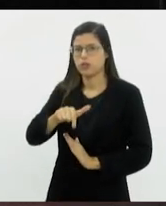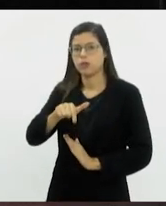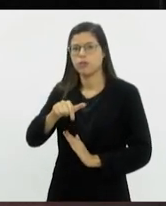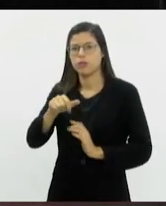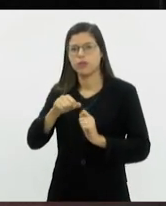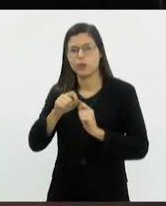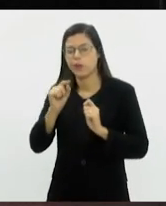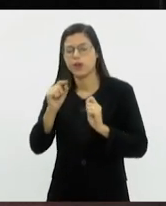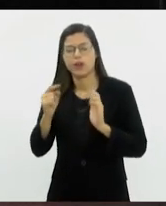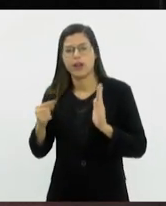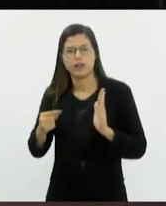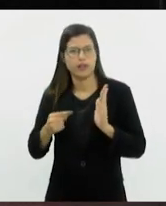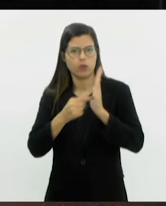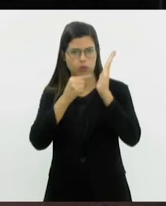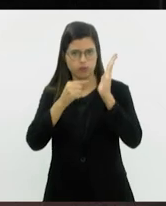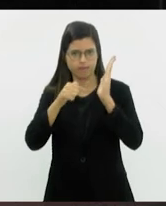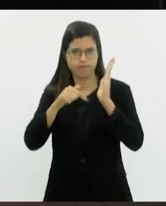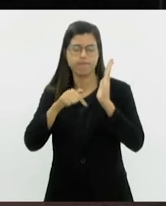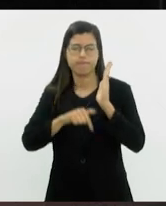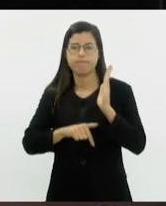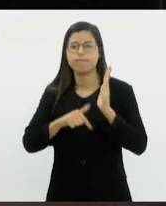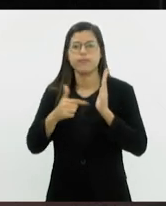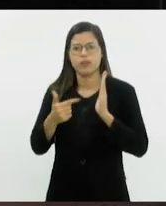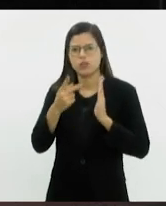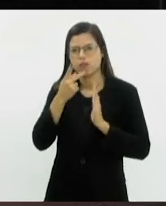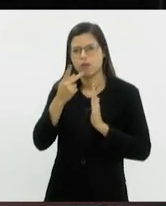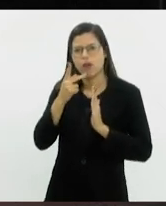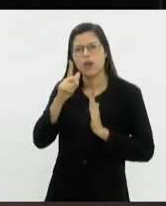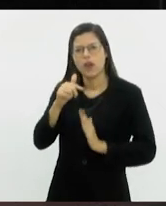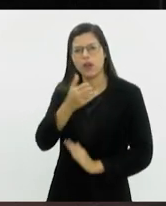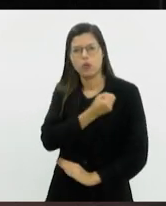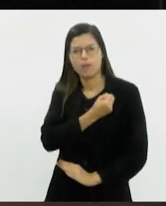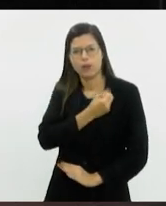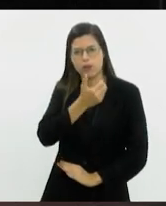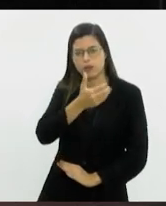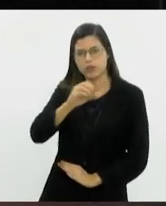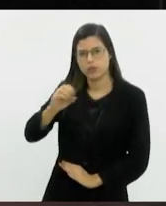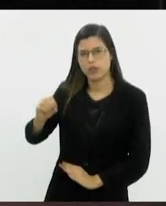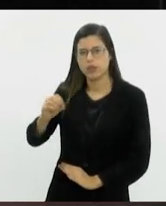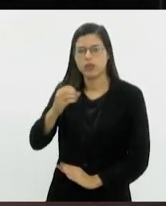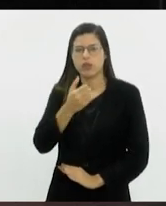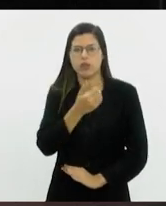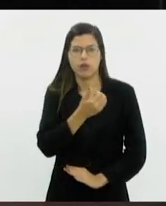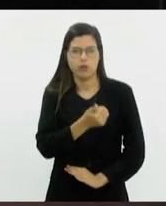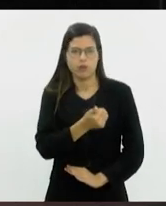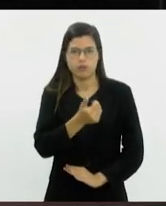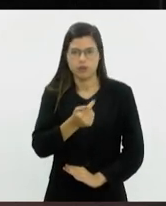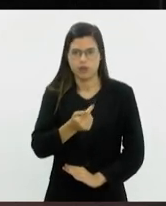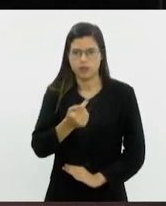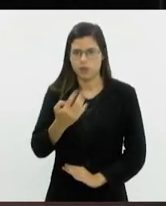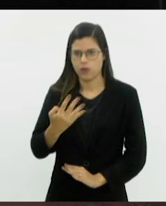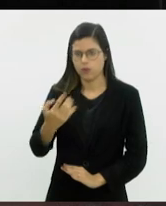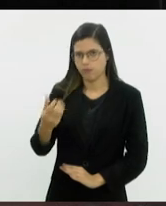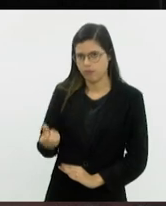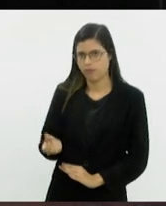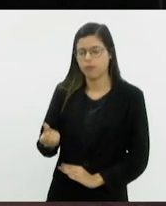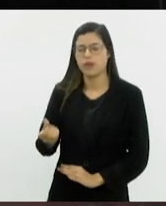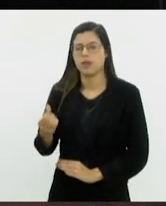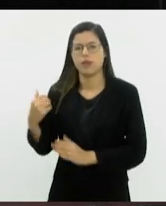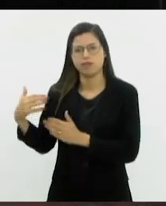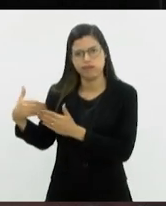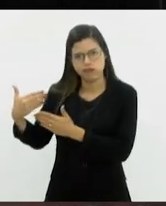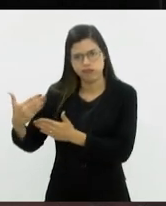de denúncia, e aqui, mais uma vez, a gente fala do Disque 100, do Disque 1746. A gente, ao longo da nossa